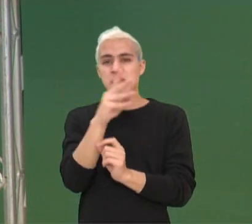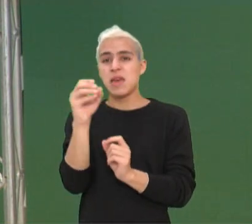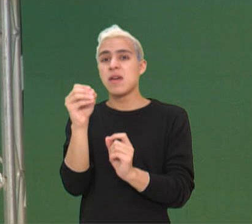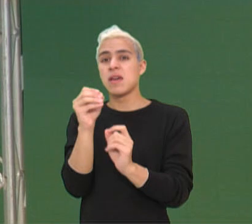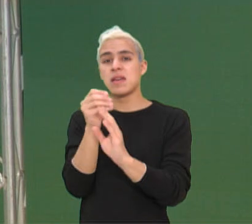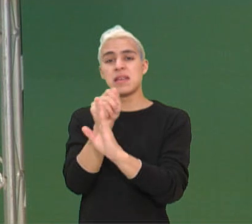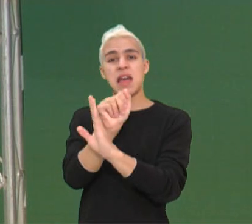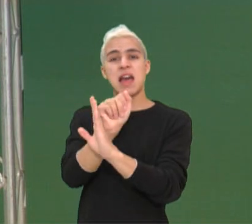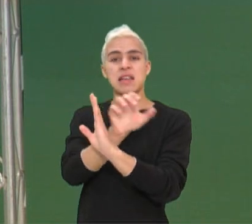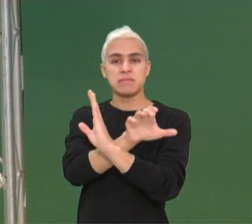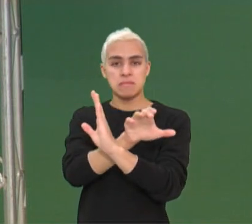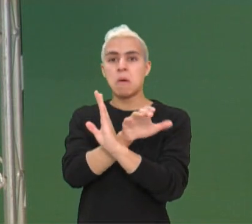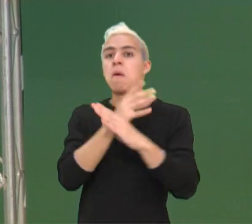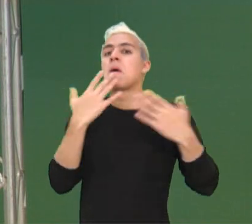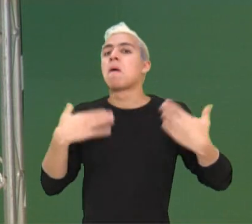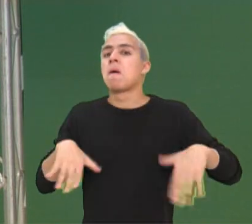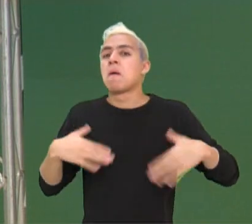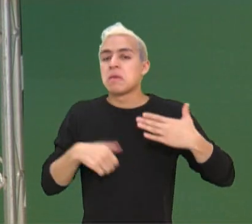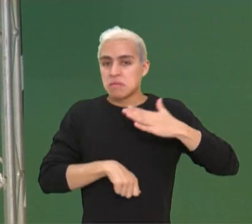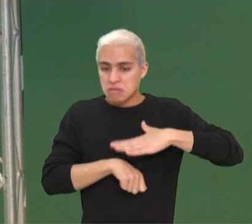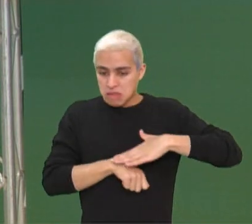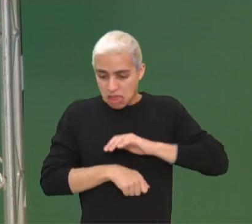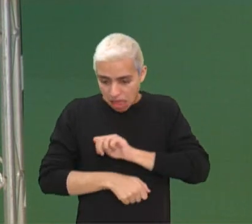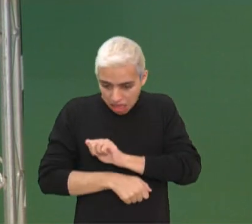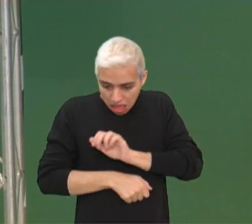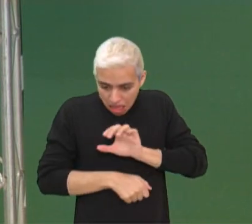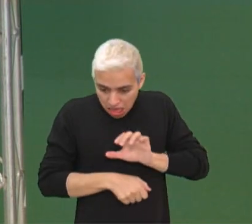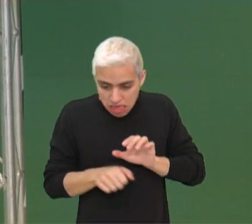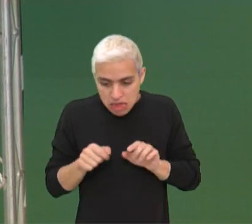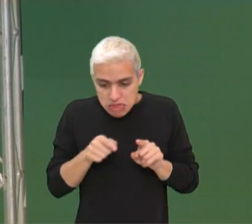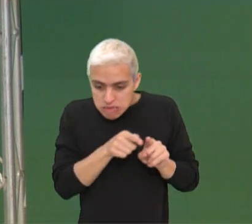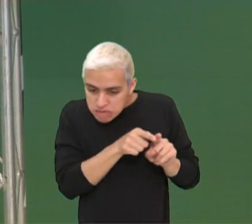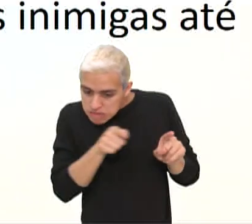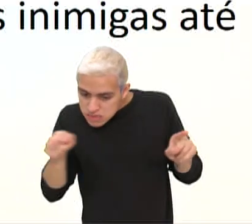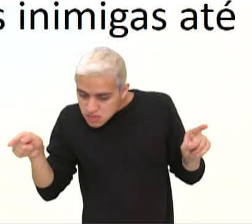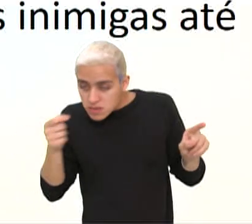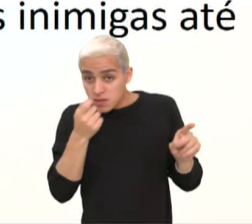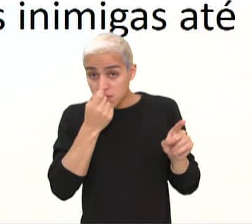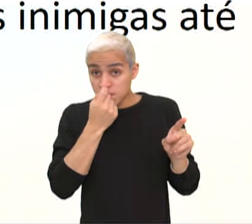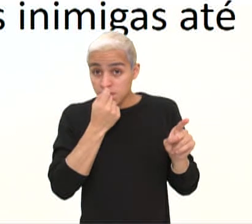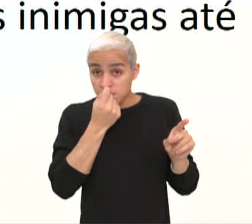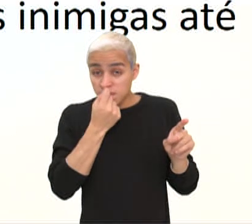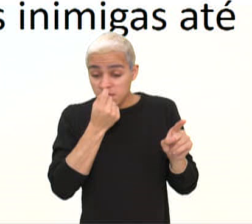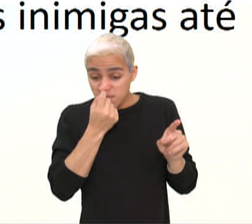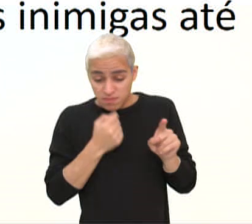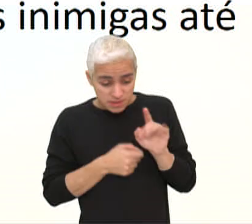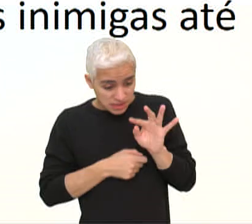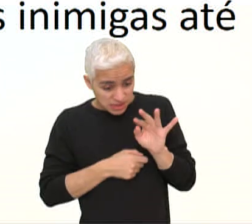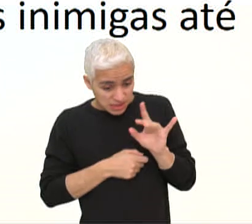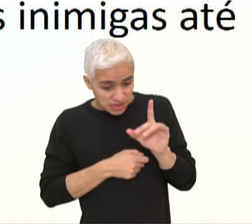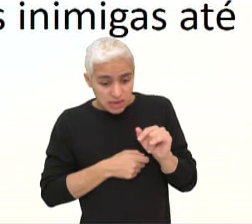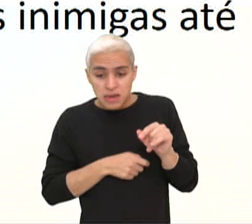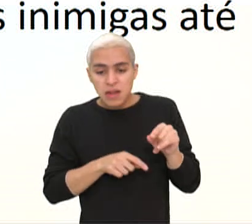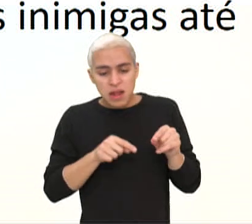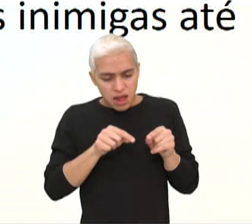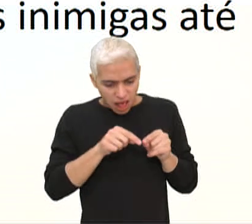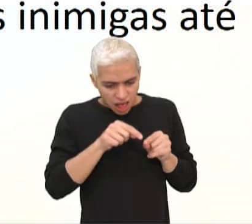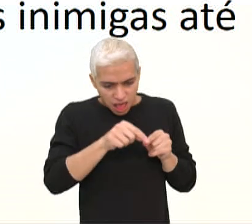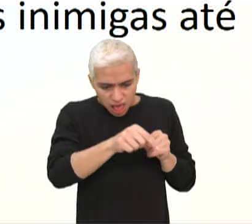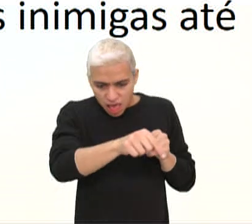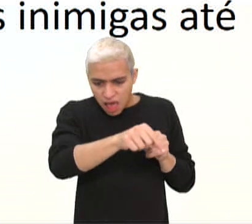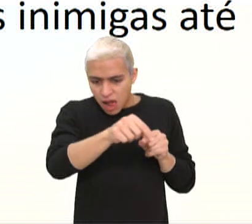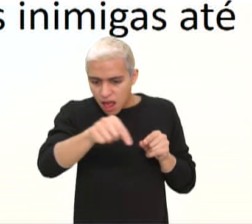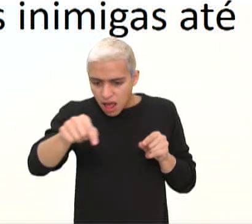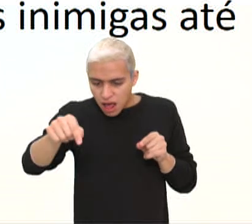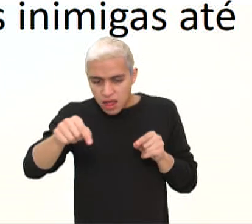1400 anos antes de Cristo, né? Tempo também, né? Trilha ou moinho é um tradicional e antigo jogo de tabuleiro. Né? É da família dos